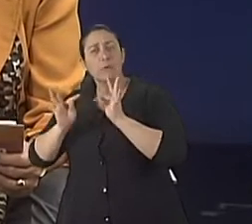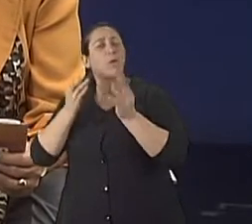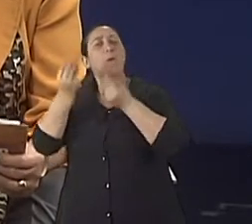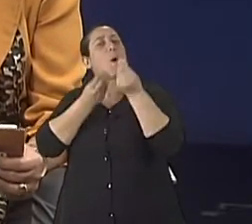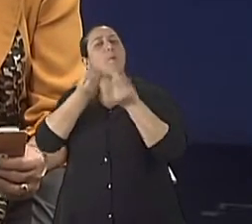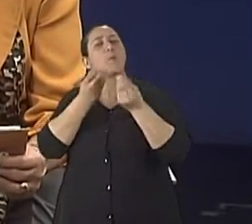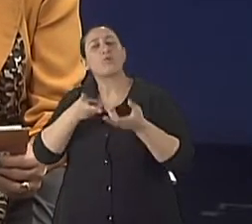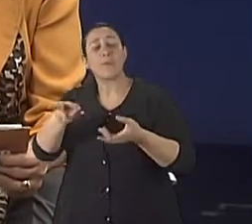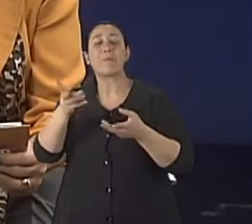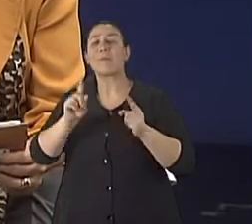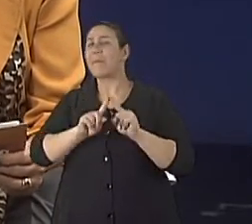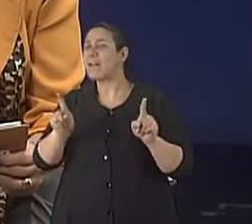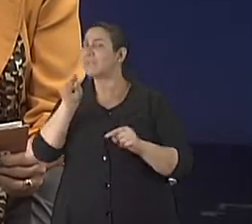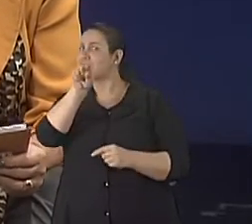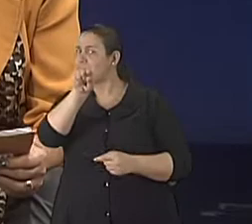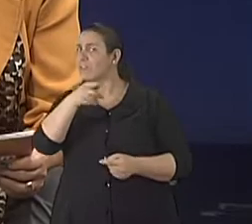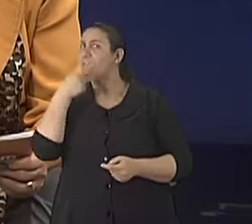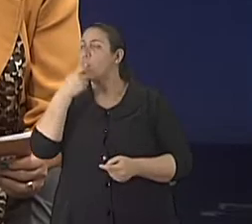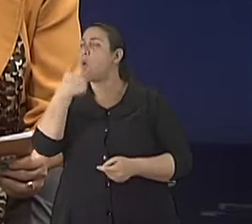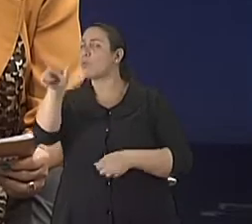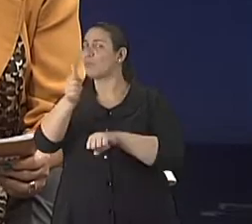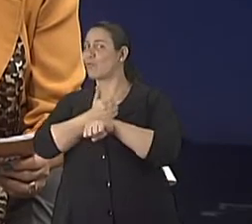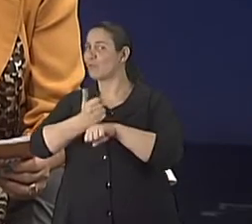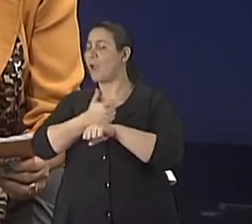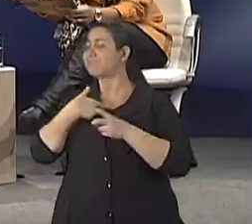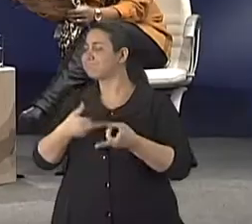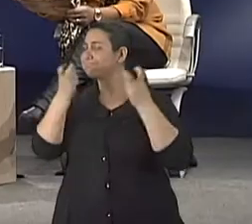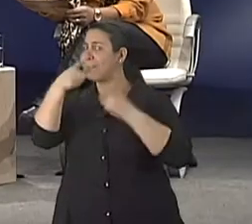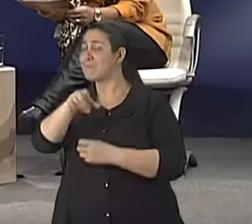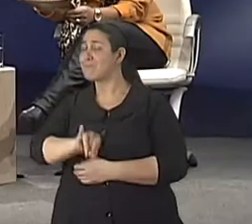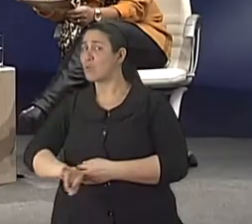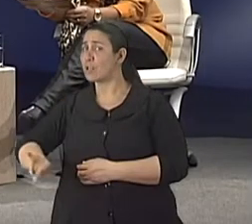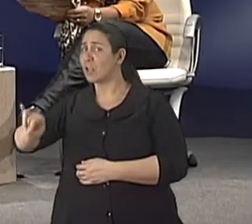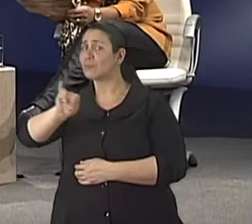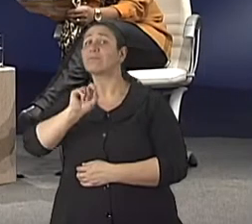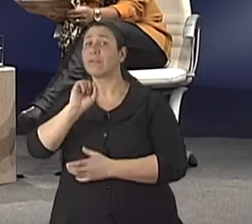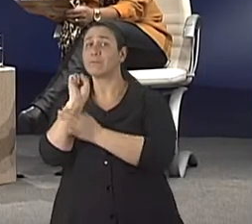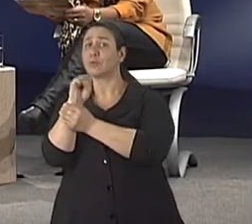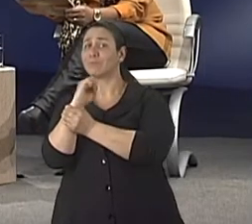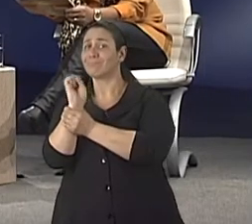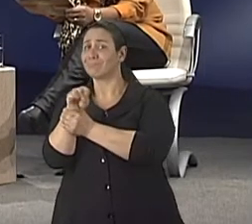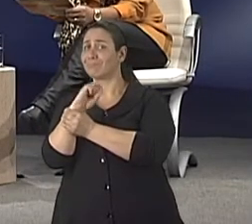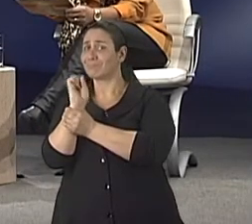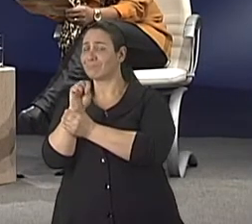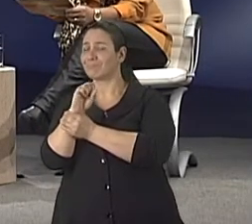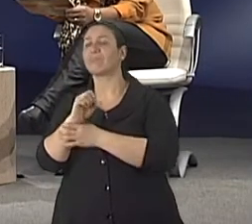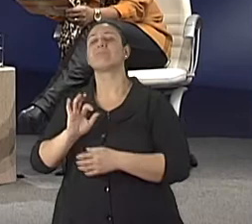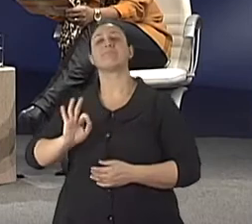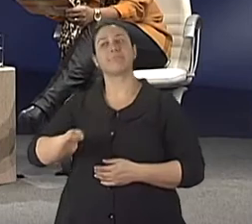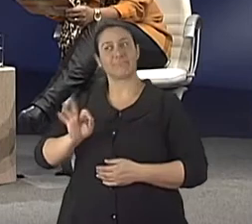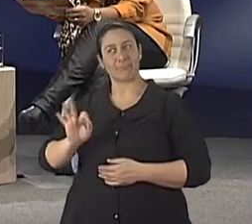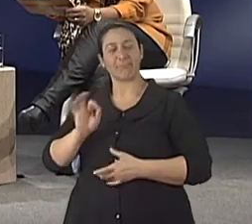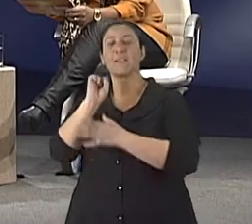esse paciente mas o senhor falou num outro profissional que é fundamental nec que é o fisioterapeuta com certeza o